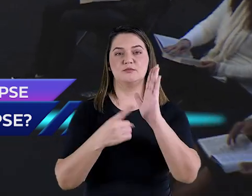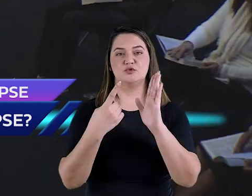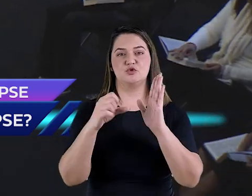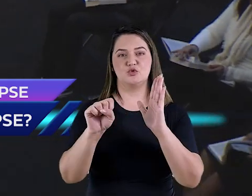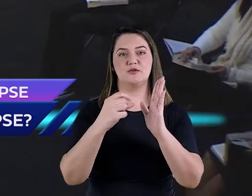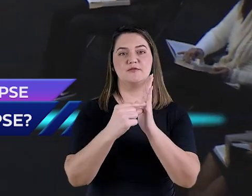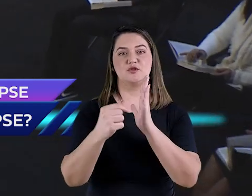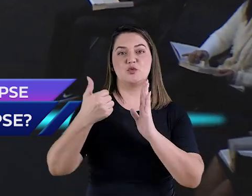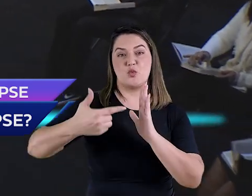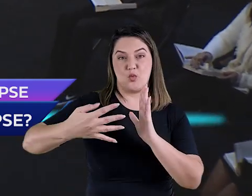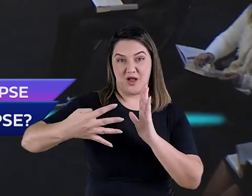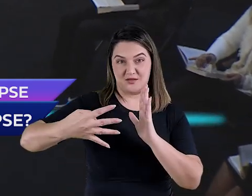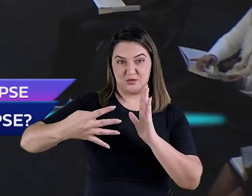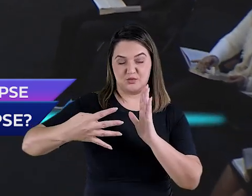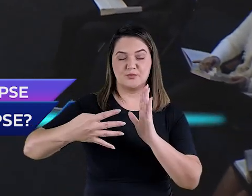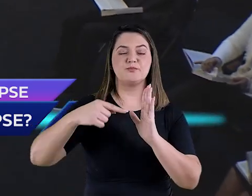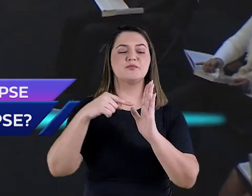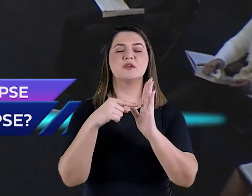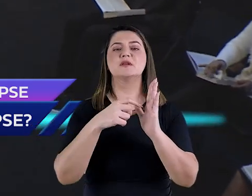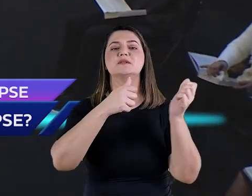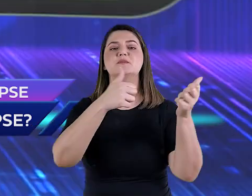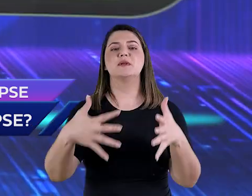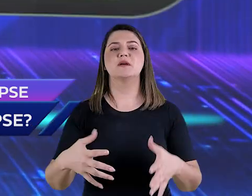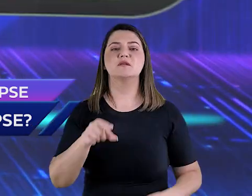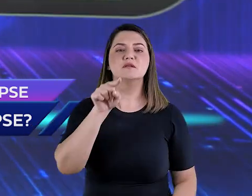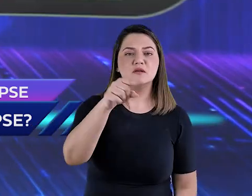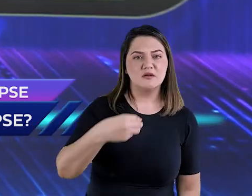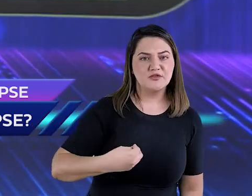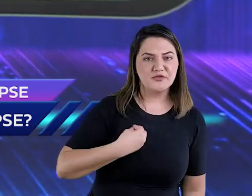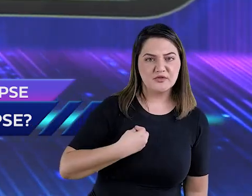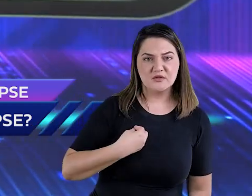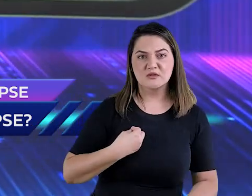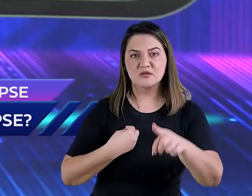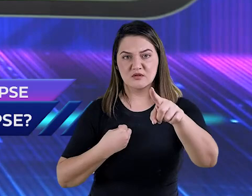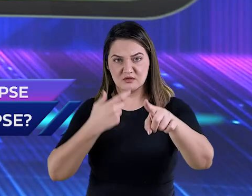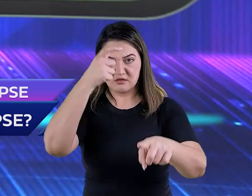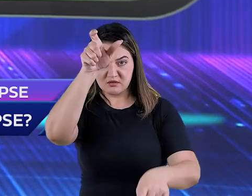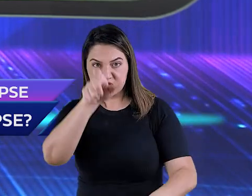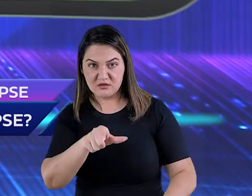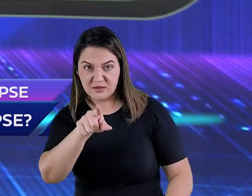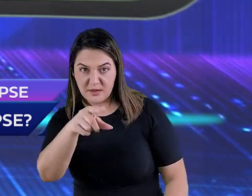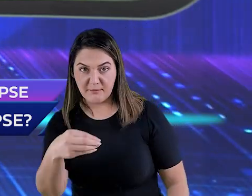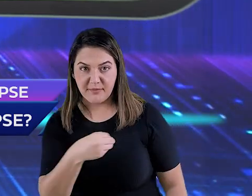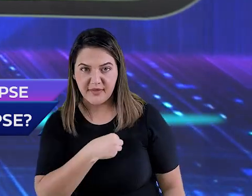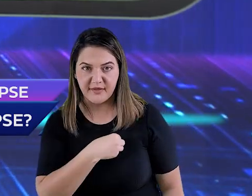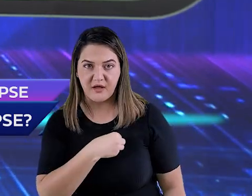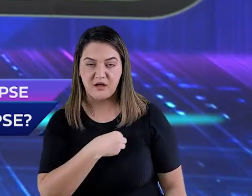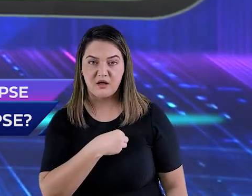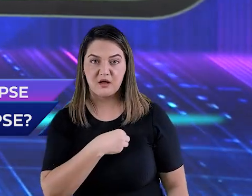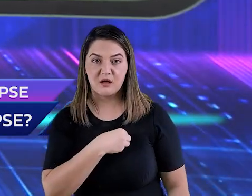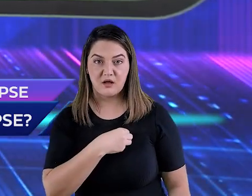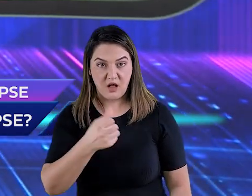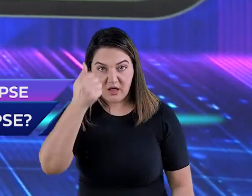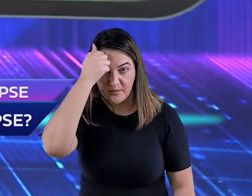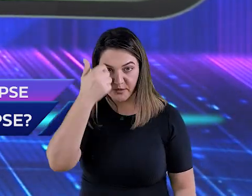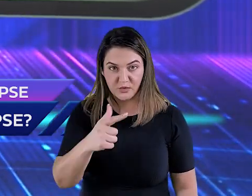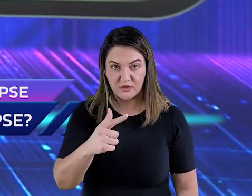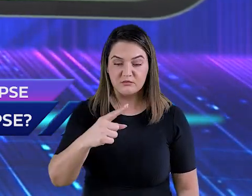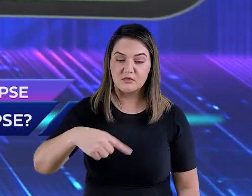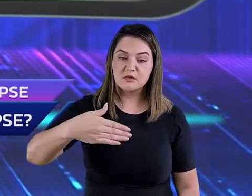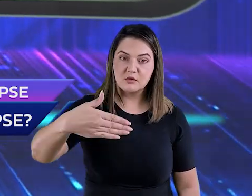4, diz a Bíblia que a alma que pecar, essa morrerá. E essa morte é